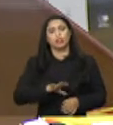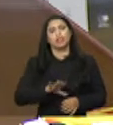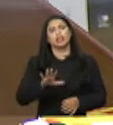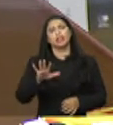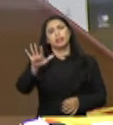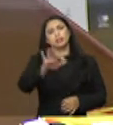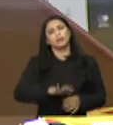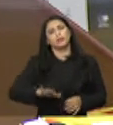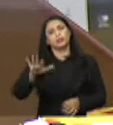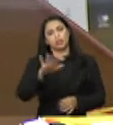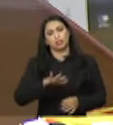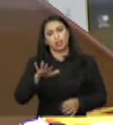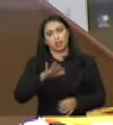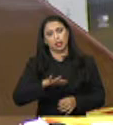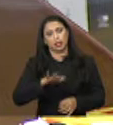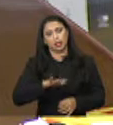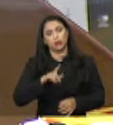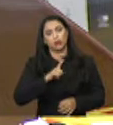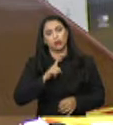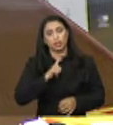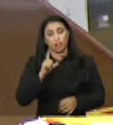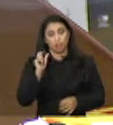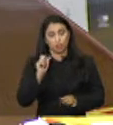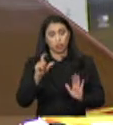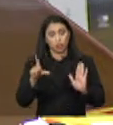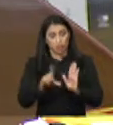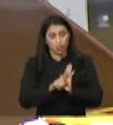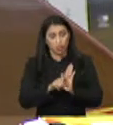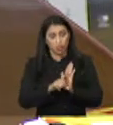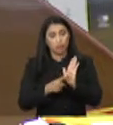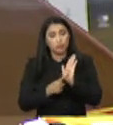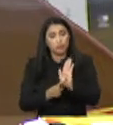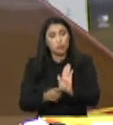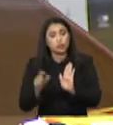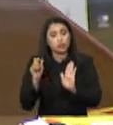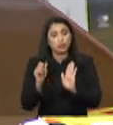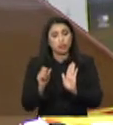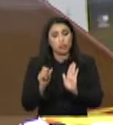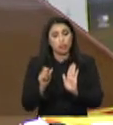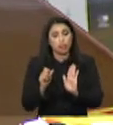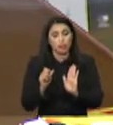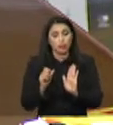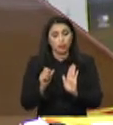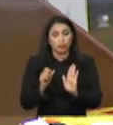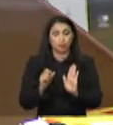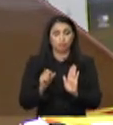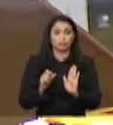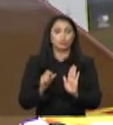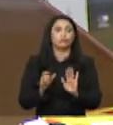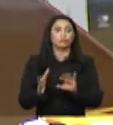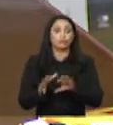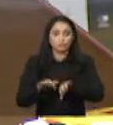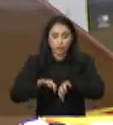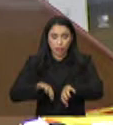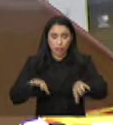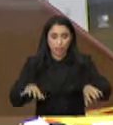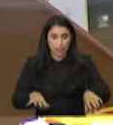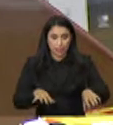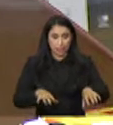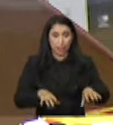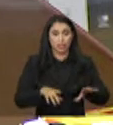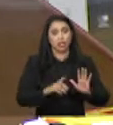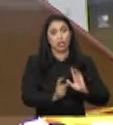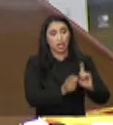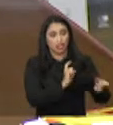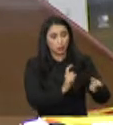das contra-ordenações decreto-lei 433/82 praticamente aqui para os livros os ilícitos administrativos e penais